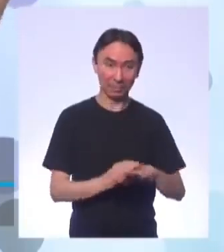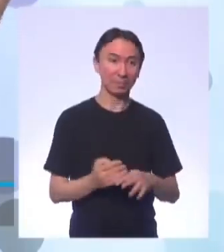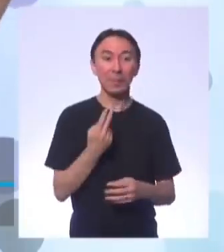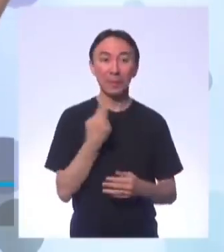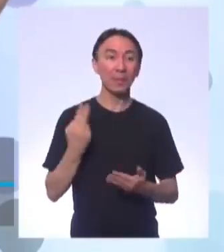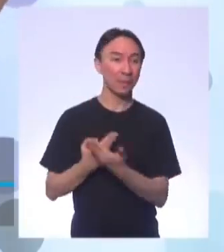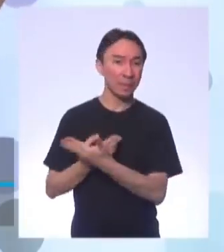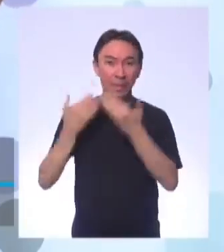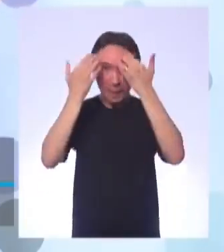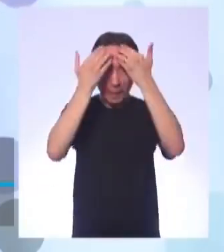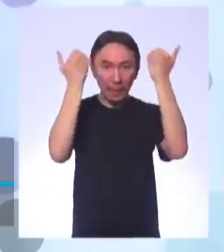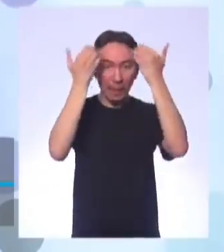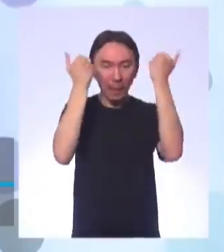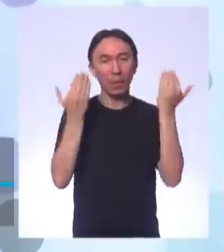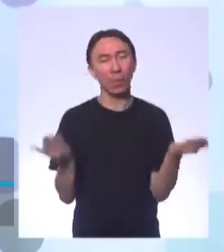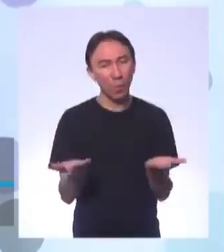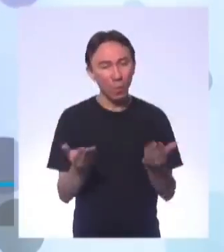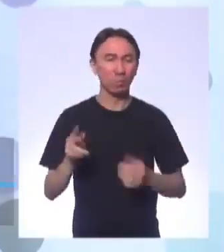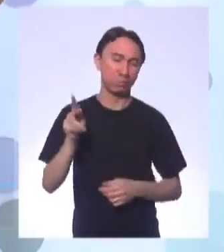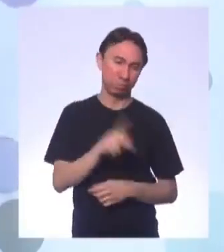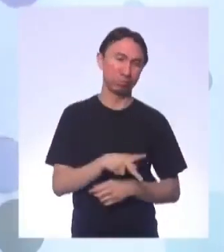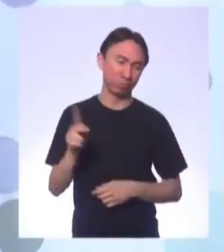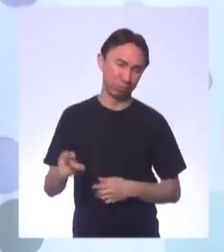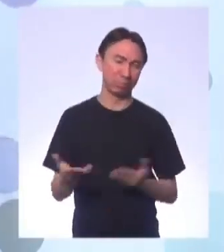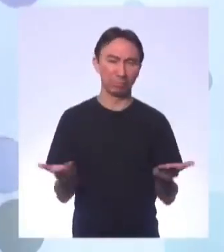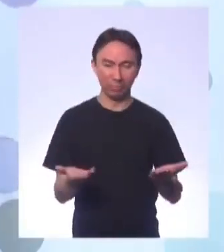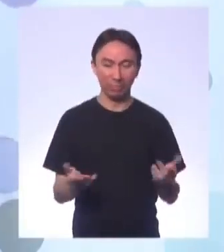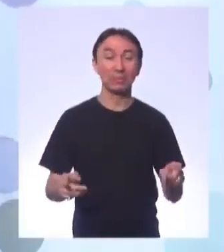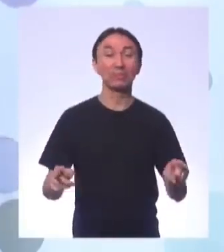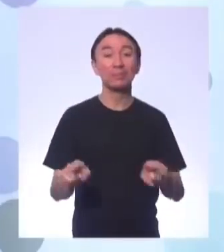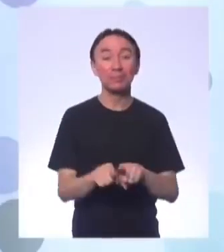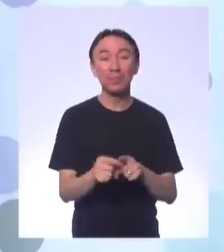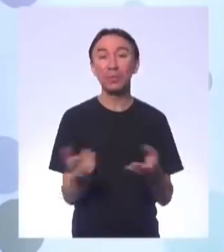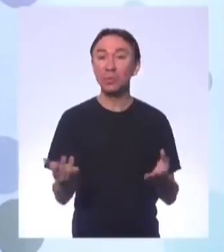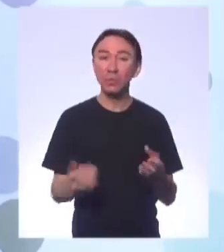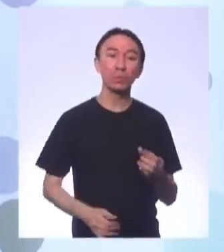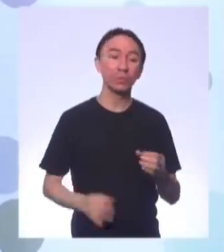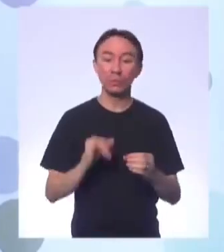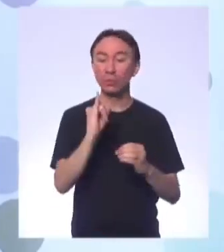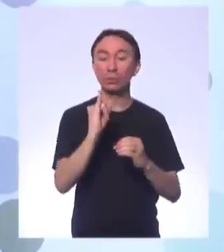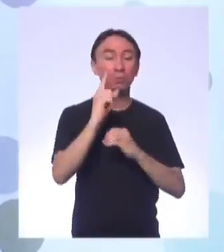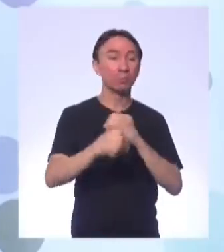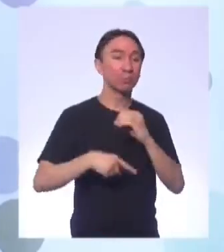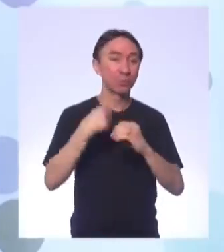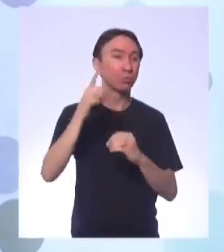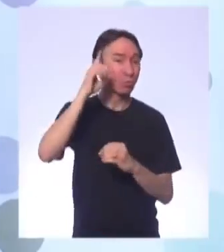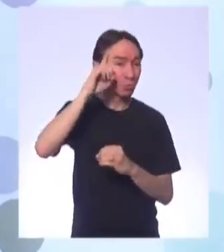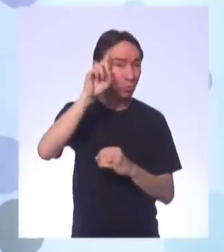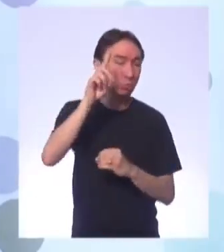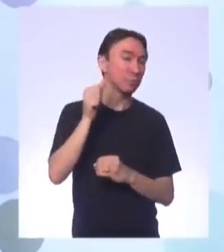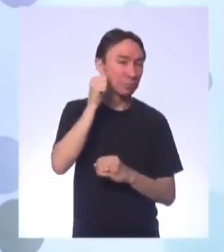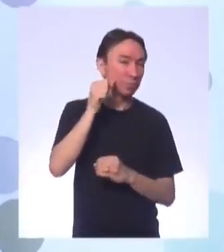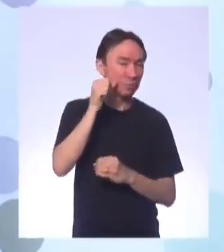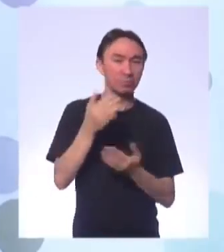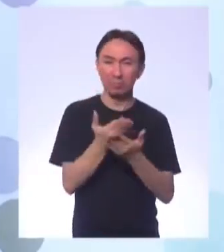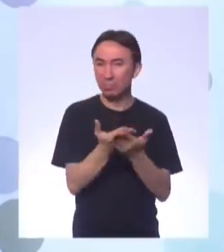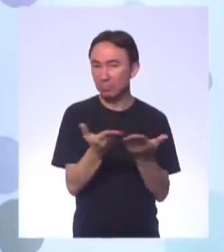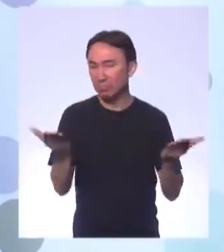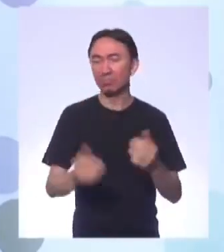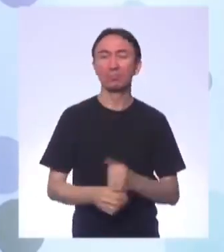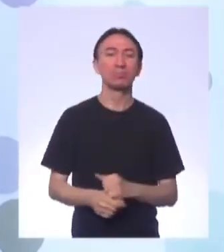viajando as o seu professor de vocês aqui hoje já desejando feliz Dia Internacional da Mulher a vocês todas as mulheres